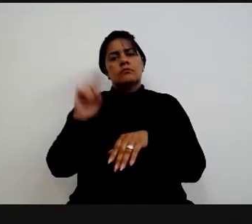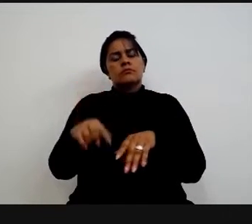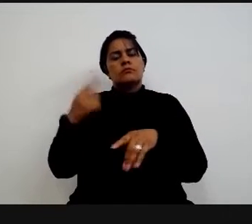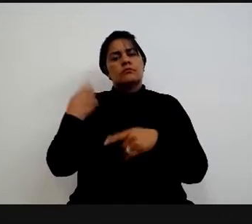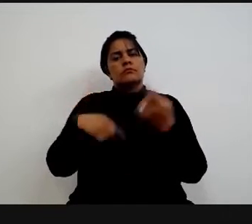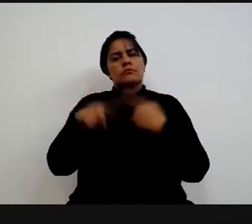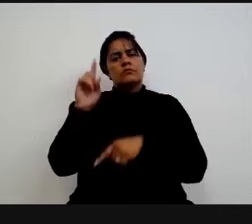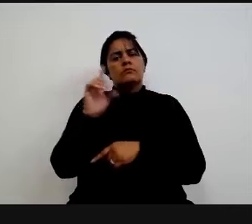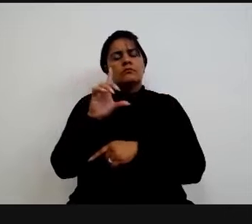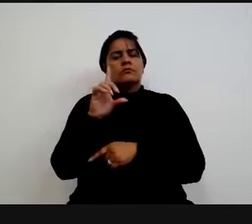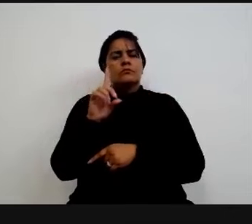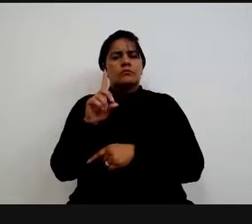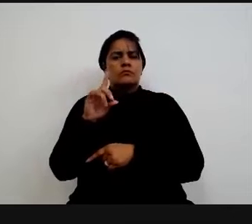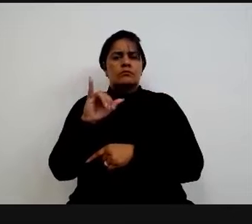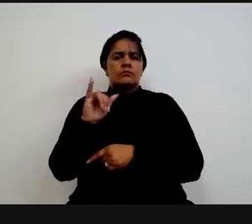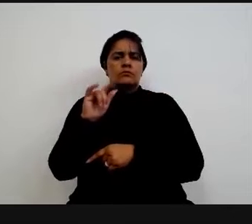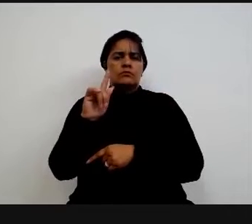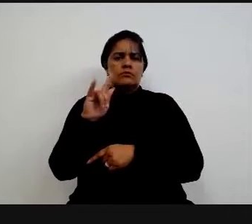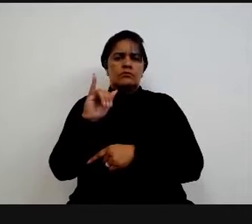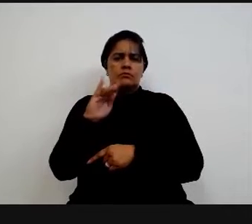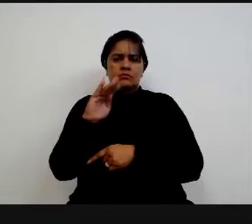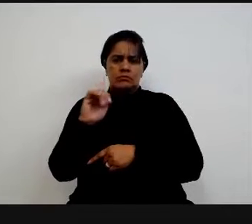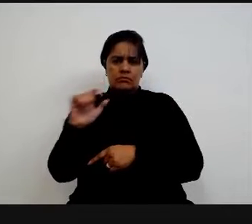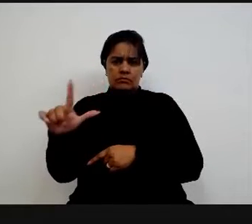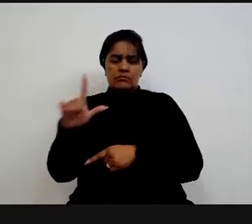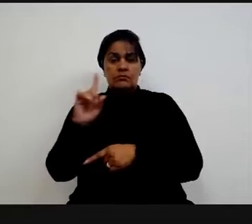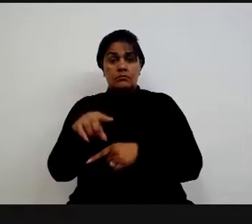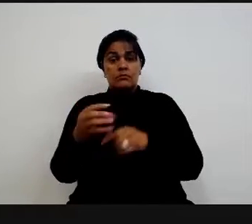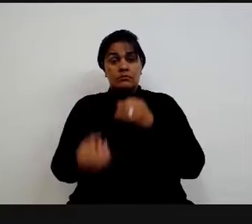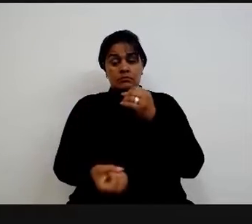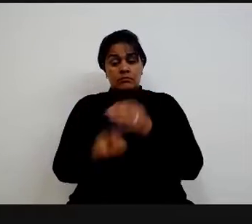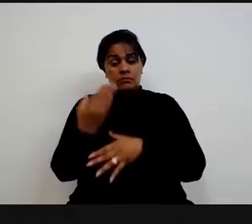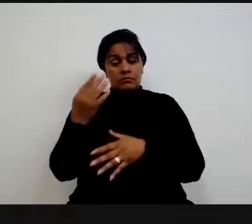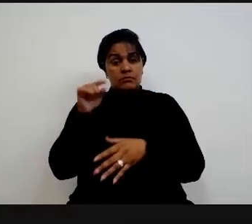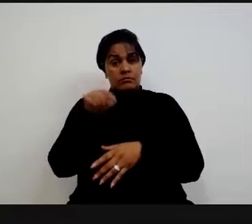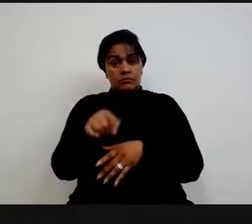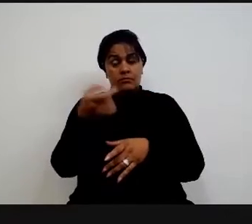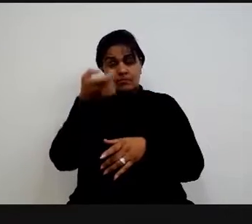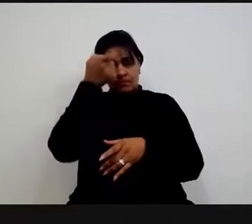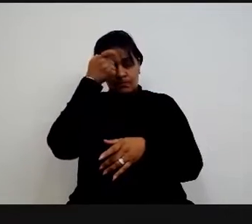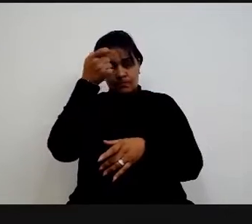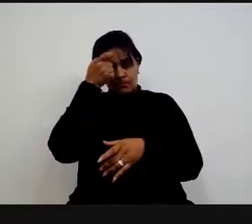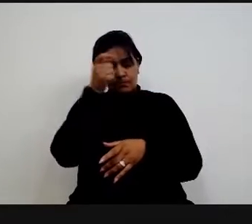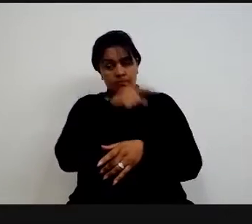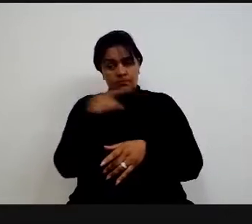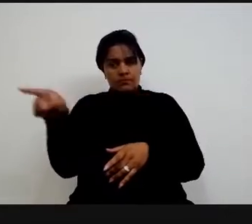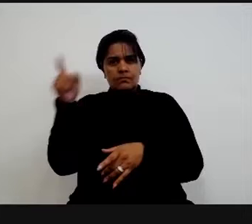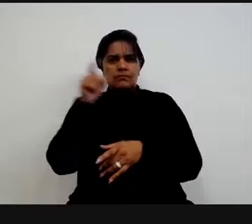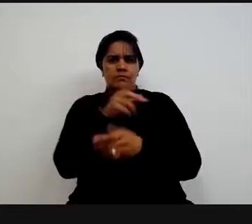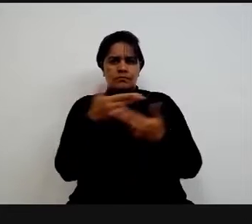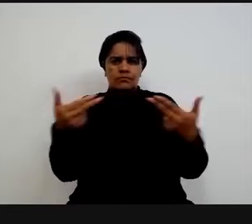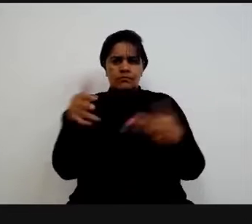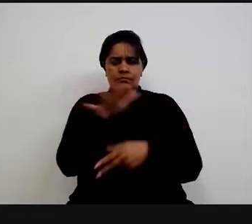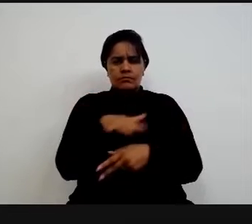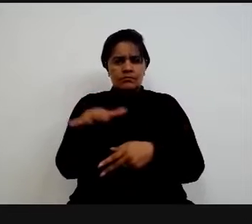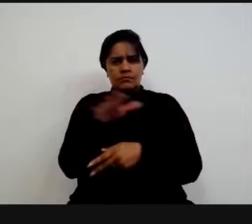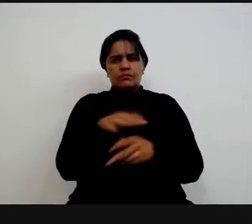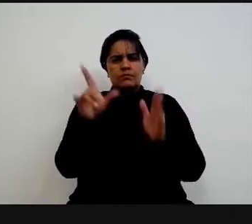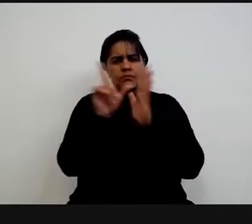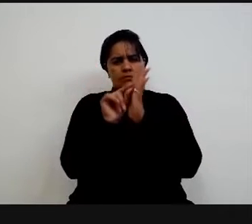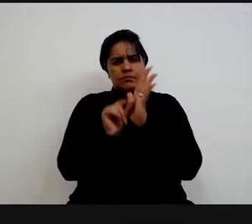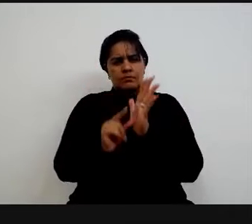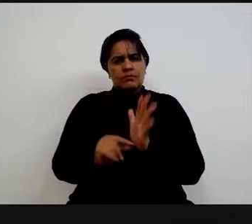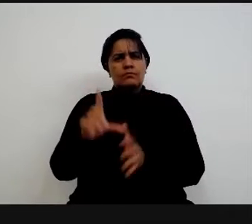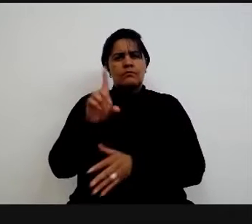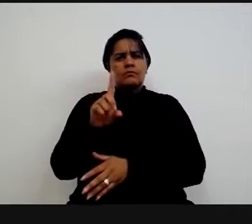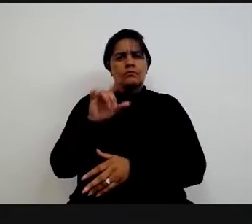transformação digital, né? Para poder implantar essa mentalidade digital, para poder trabalhar com essa resolução